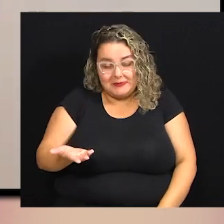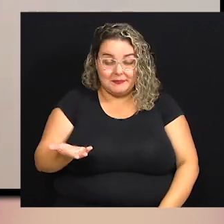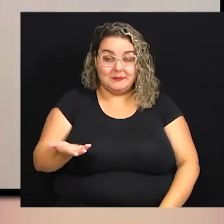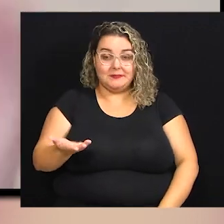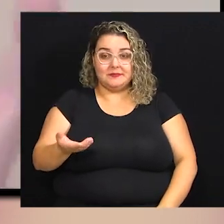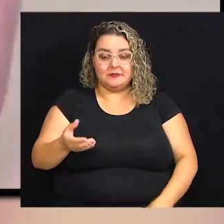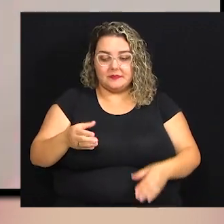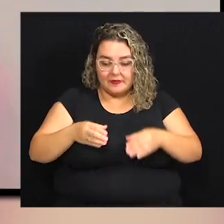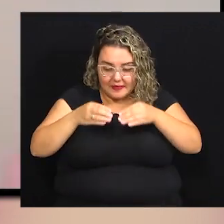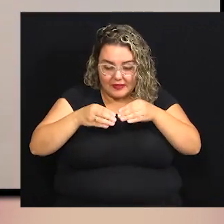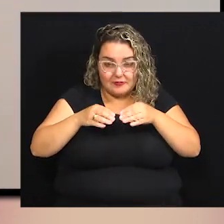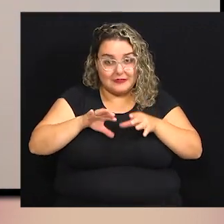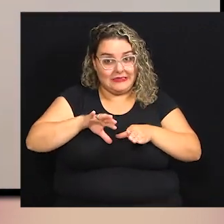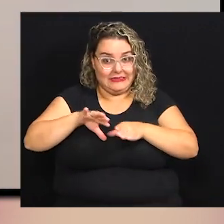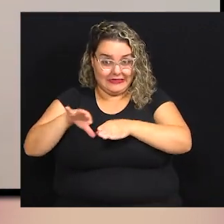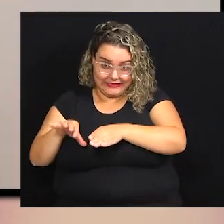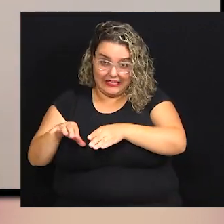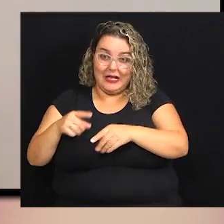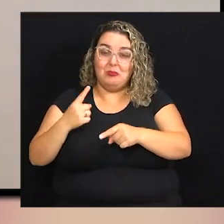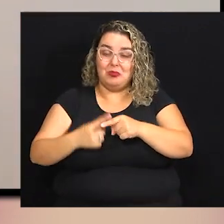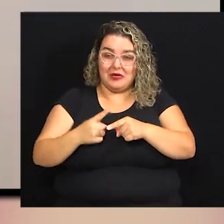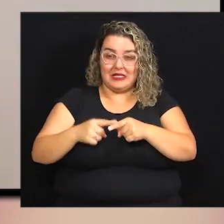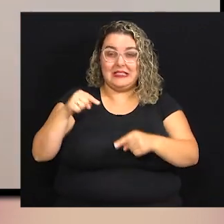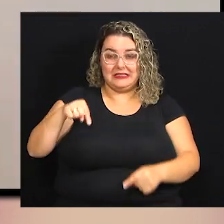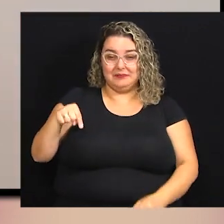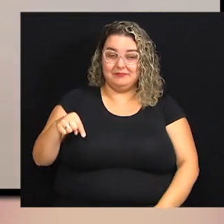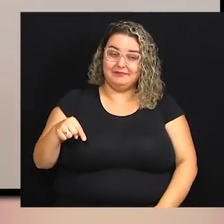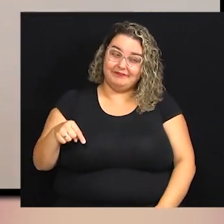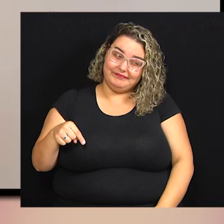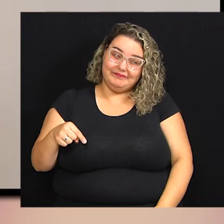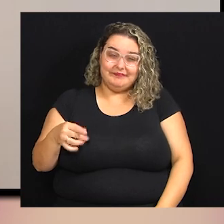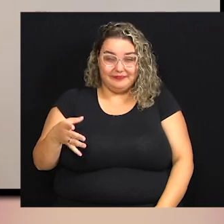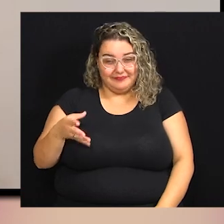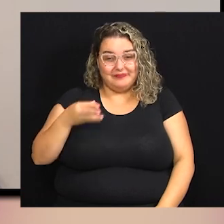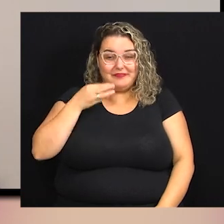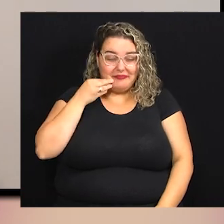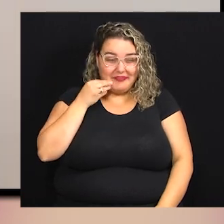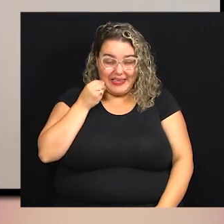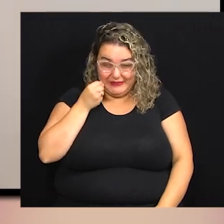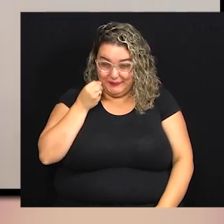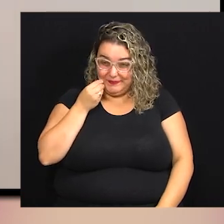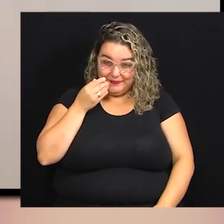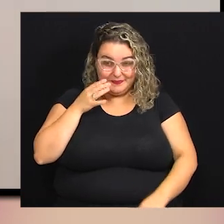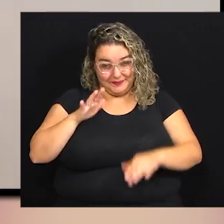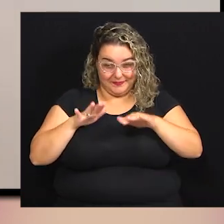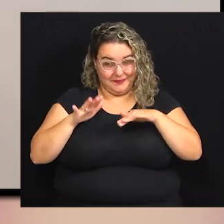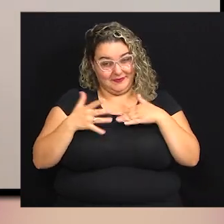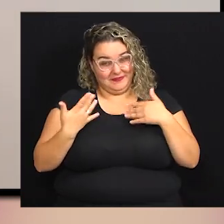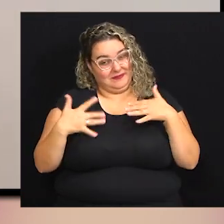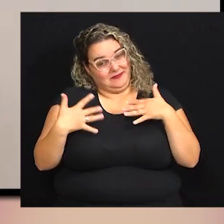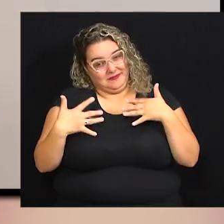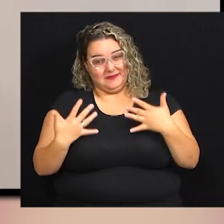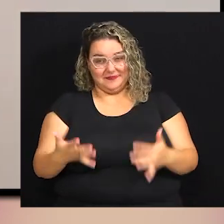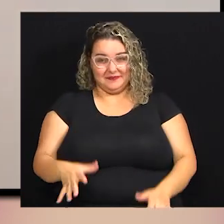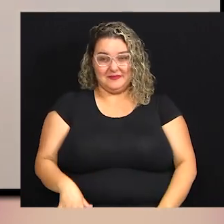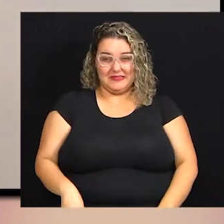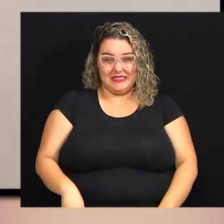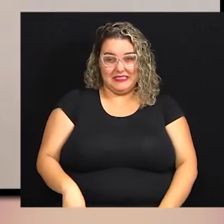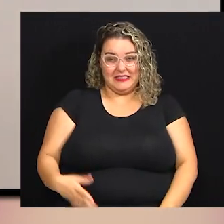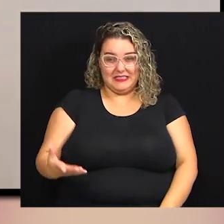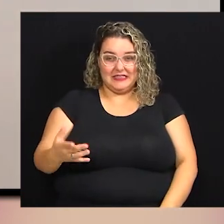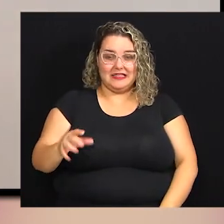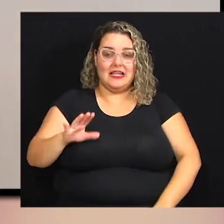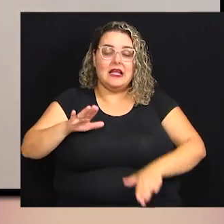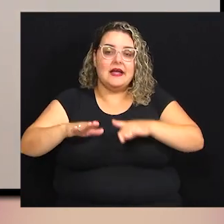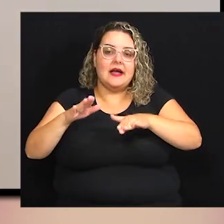né? E num copinho separado, porque também ele, né, nos causa, às vezes, fica